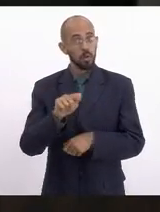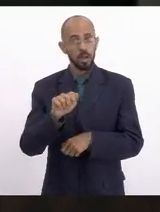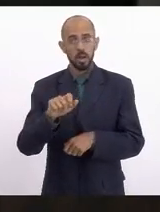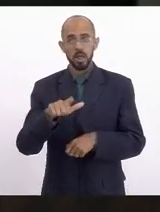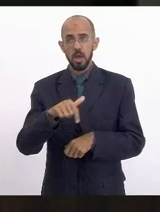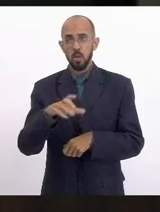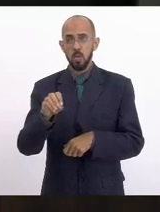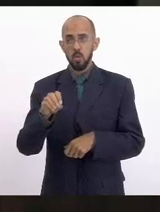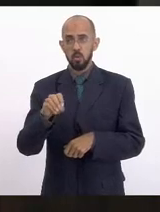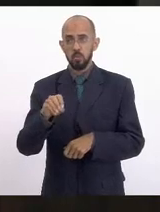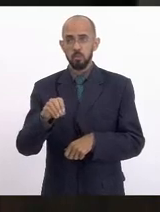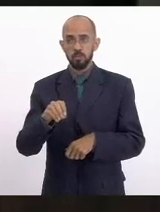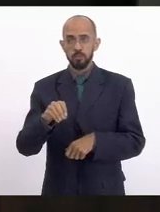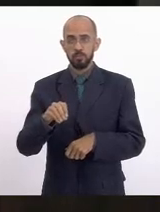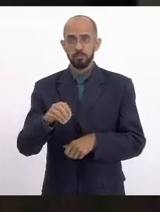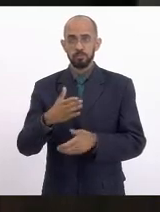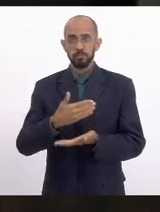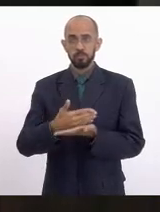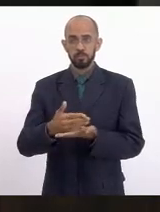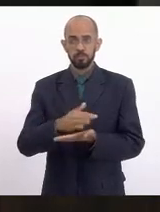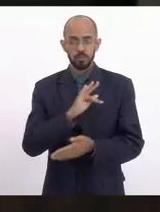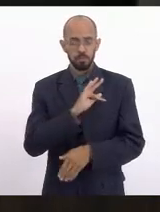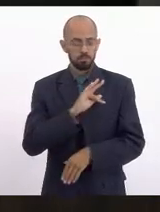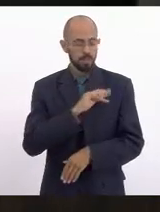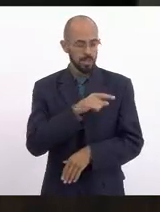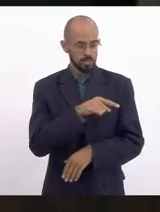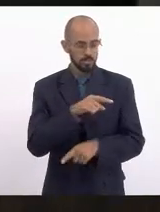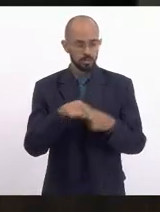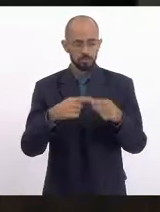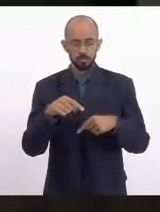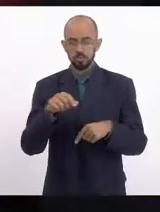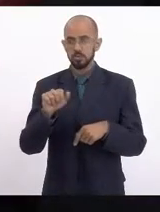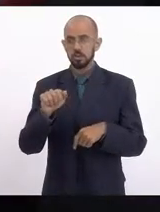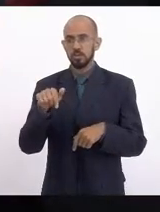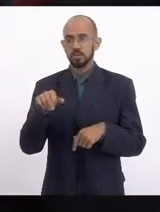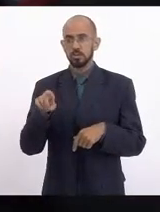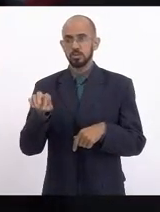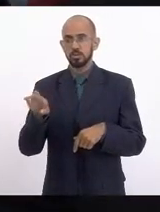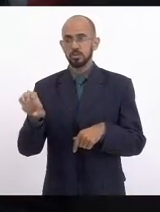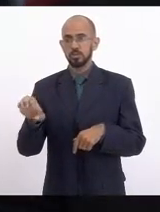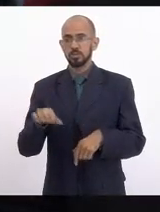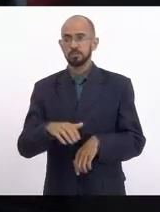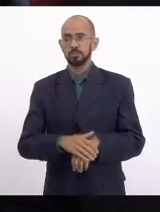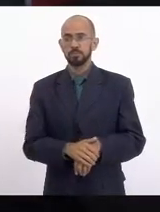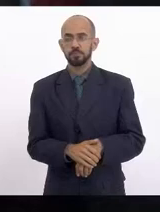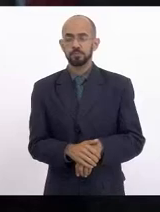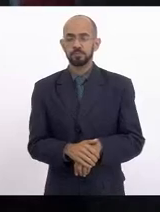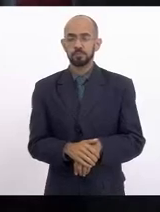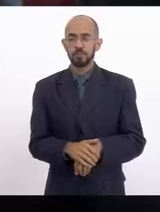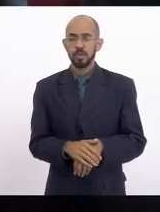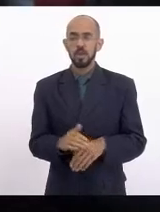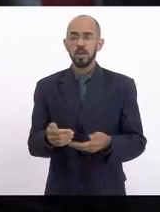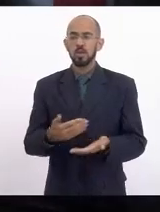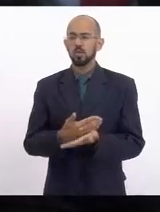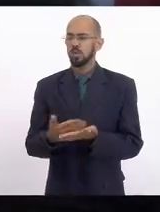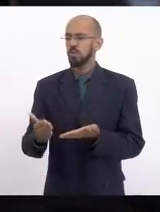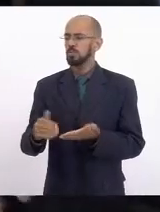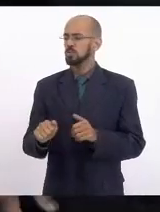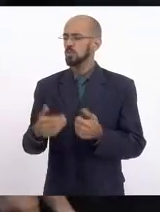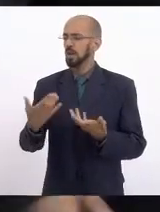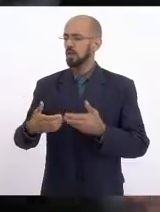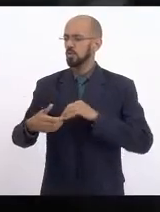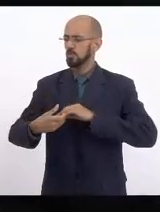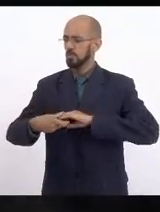a deputada Marta e segregar relaxante log in a cumprimentar vossa